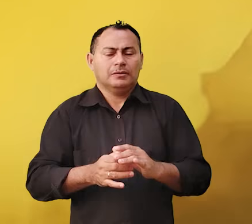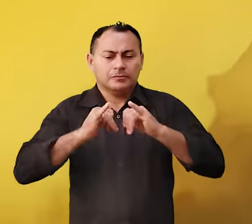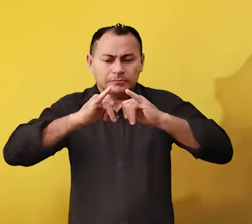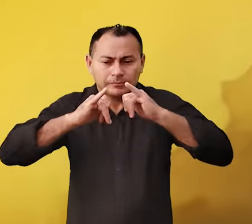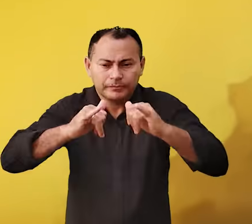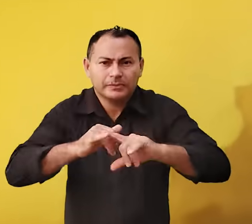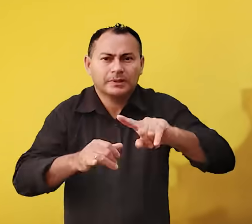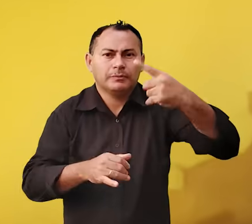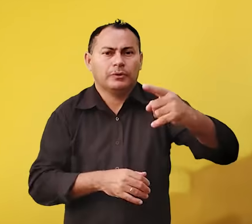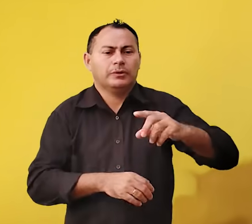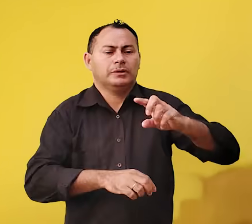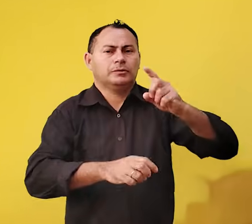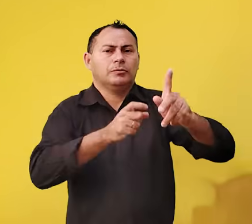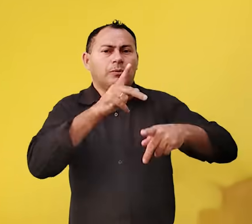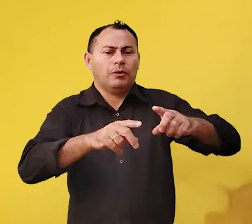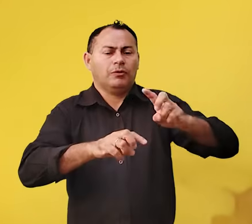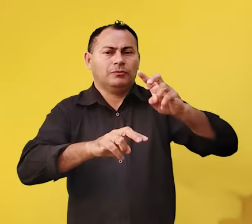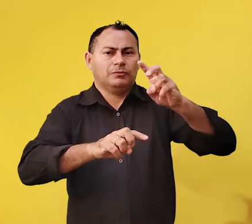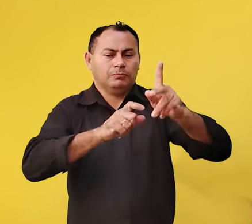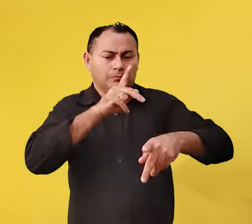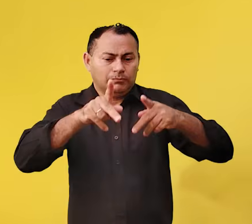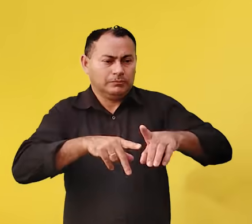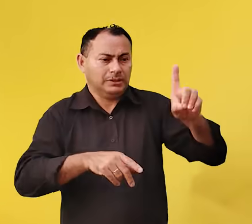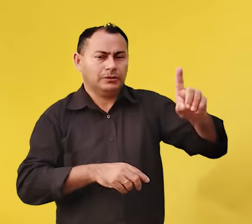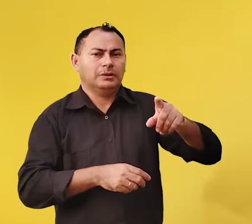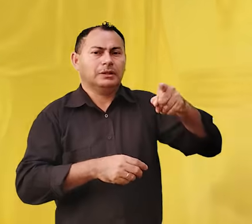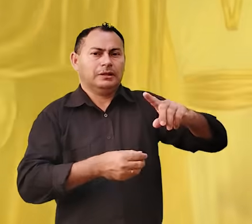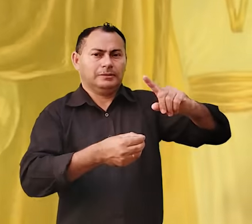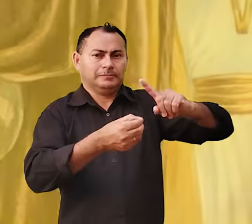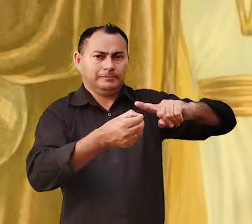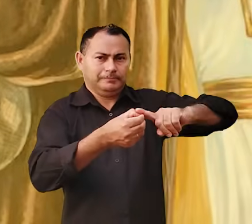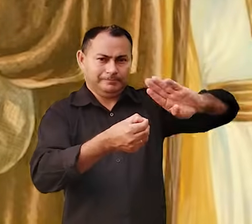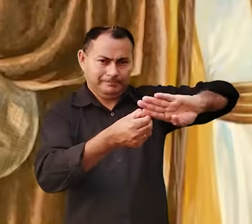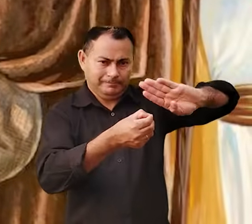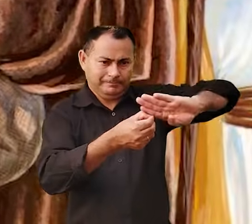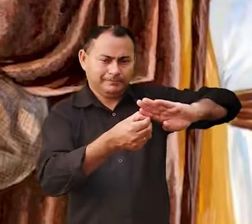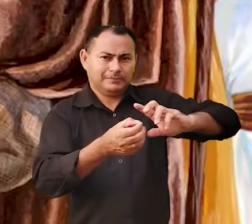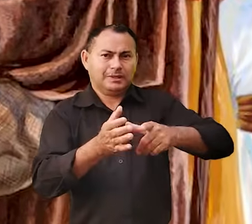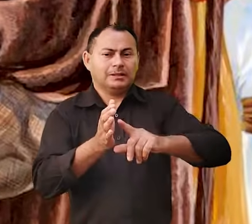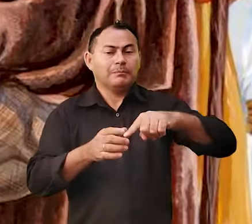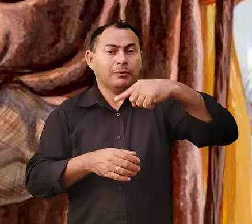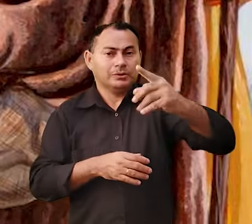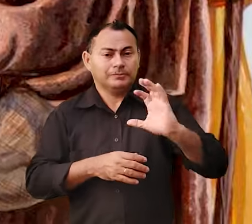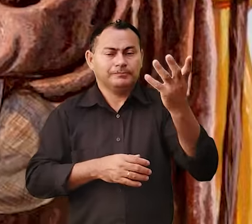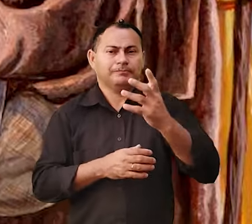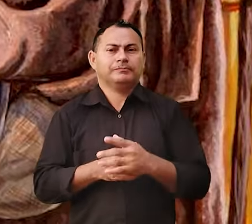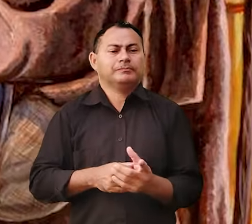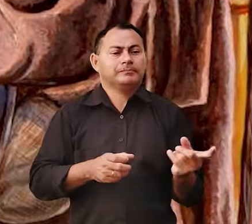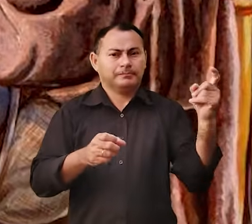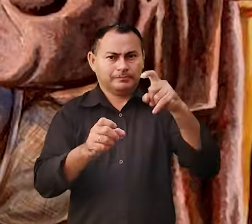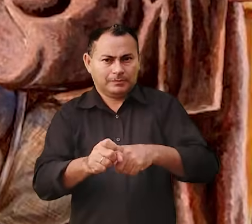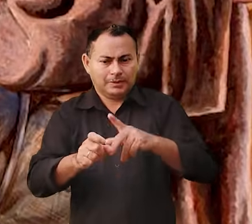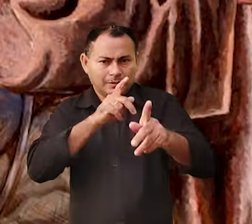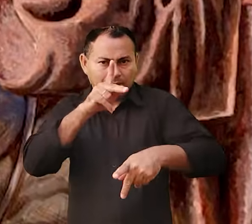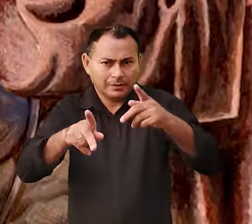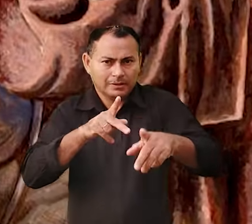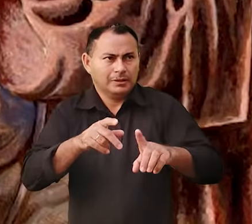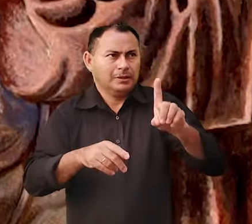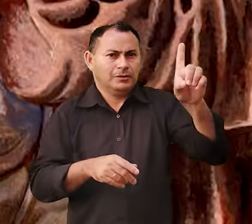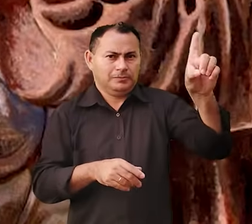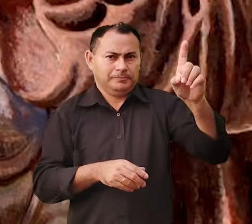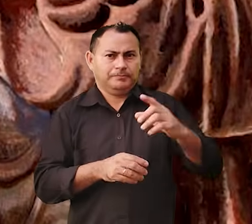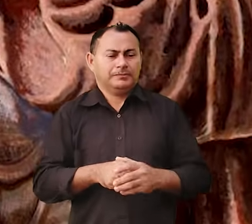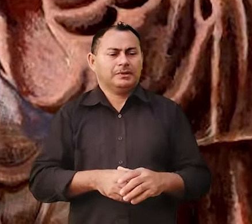período posterior ao exílio do povo de Deus na Babilônia. Isso quer dizer que eles estão relacionados com o retorno do povo